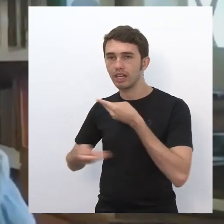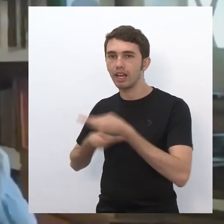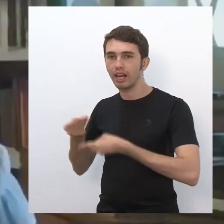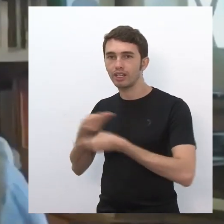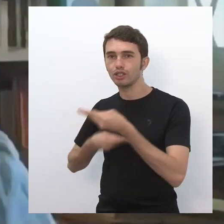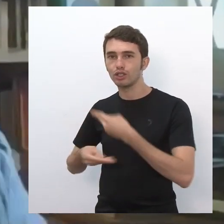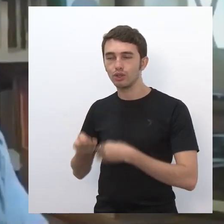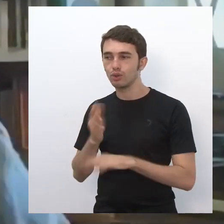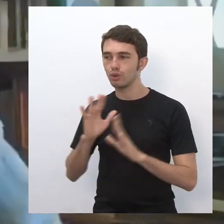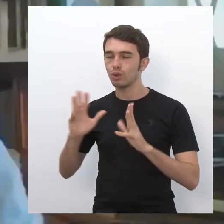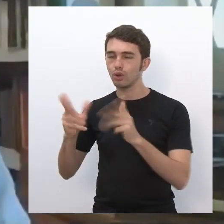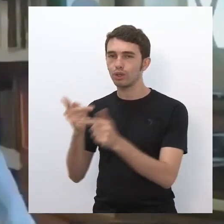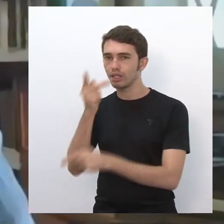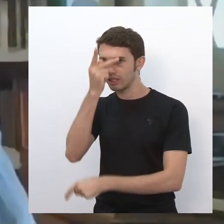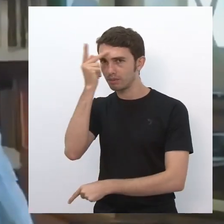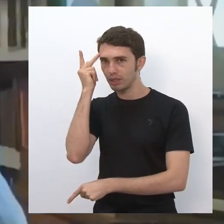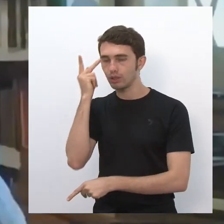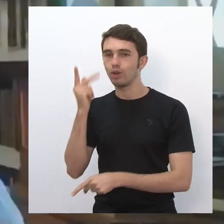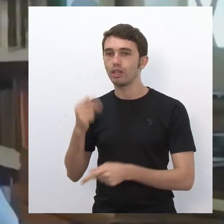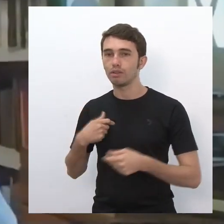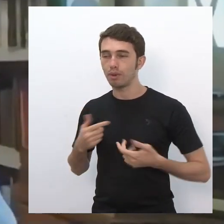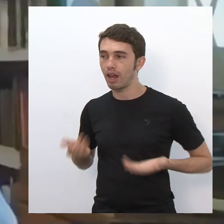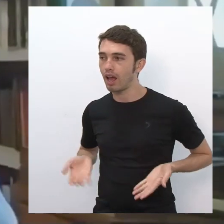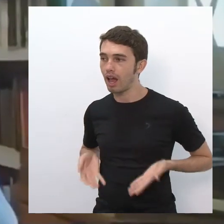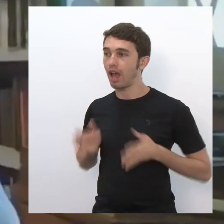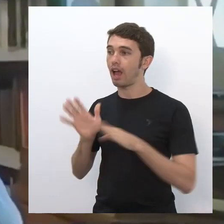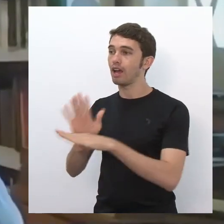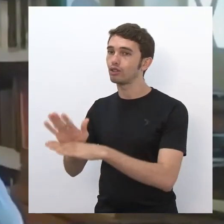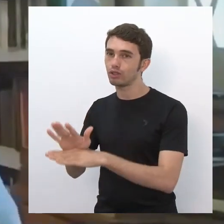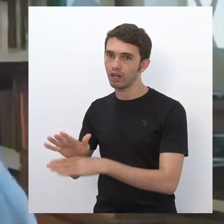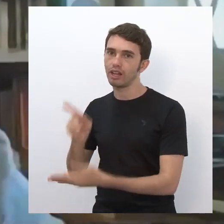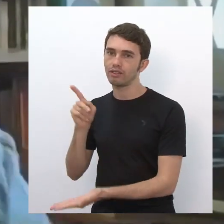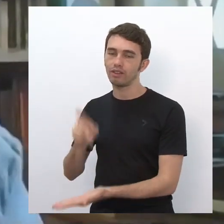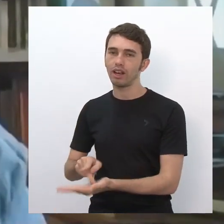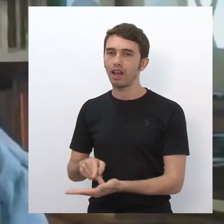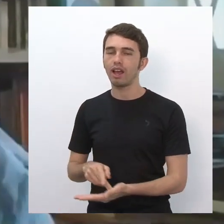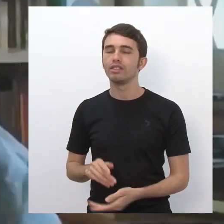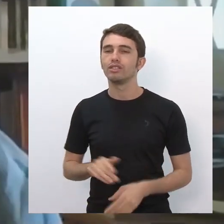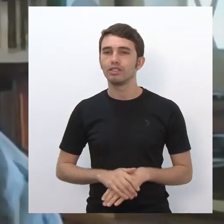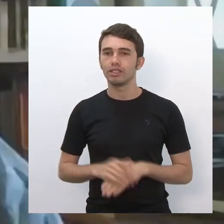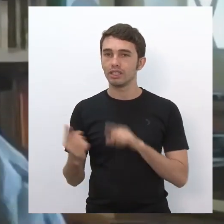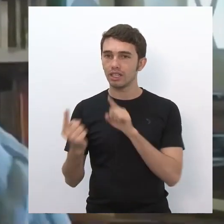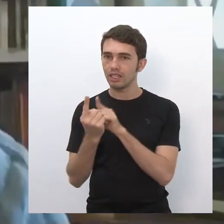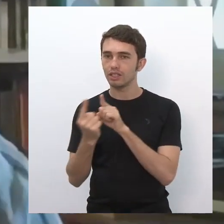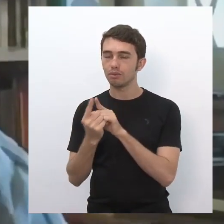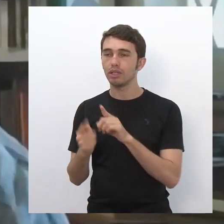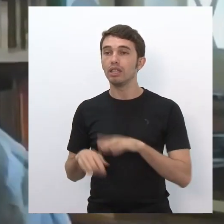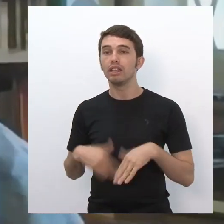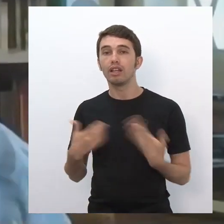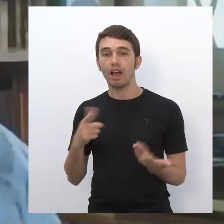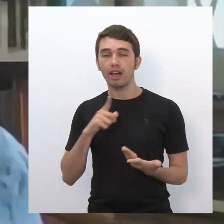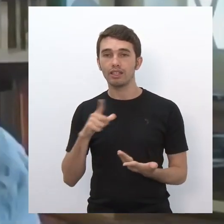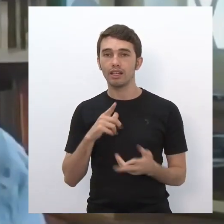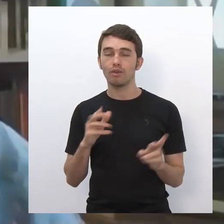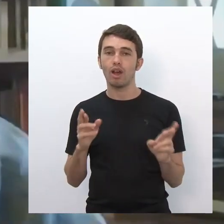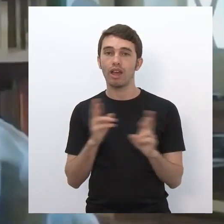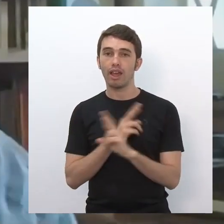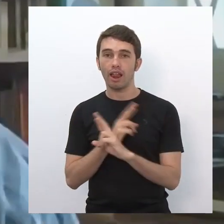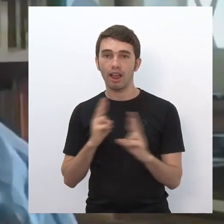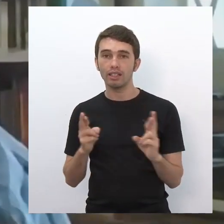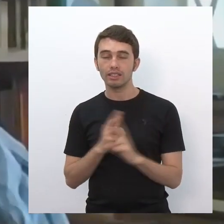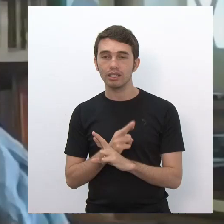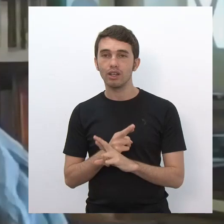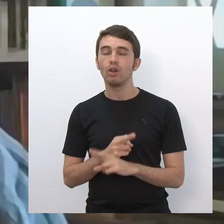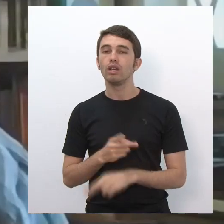elas, né? Serem proativas nesse atendimento. Então, existe uma relação que se estabelece